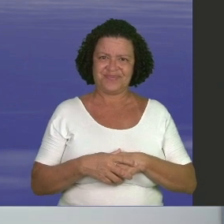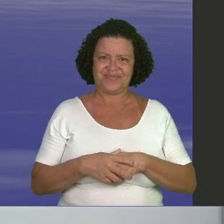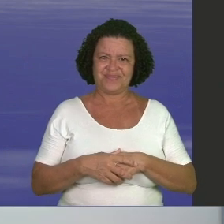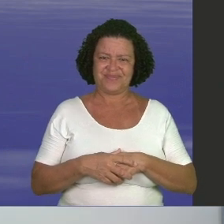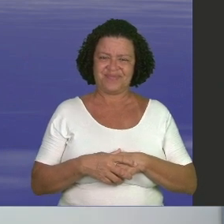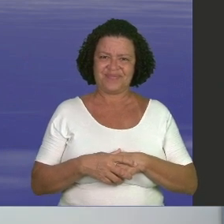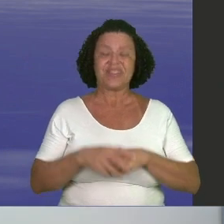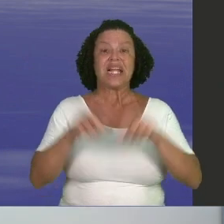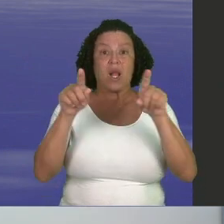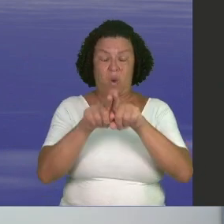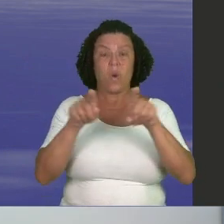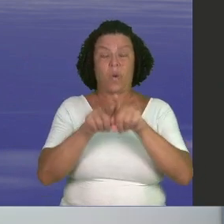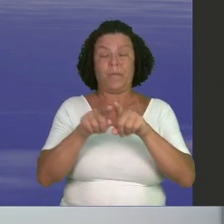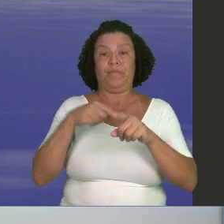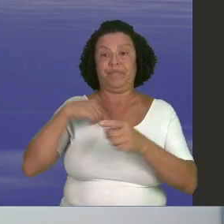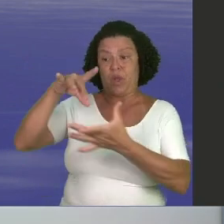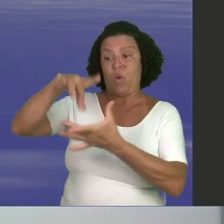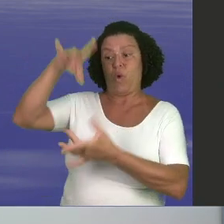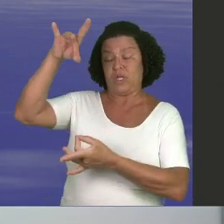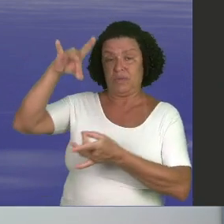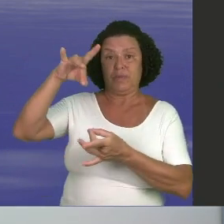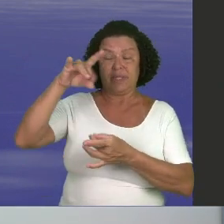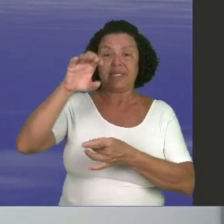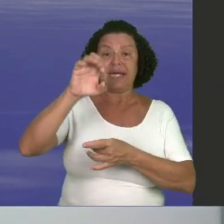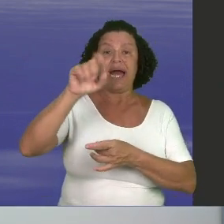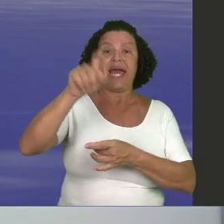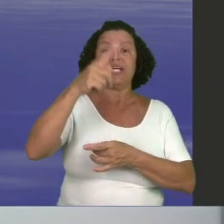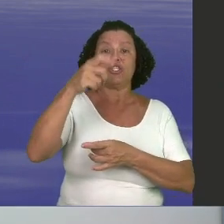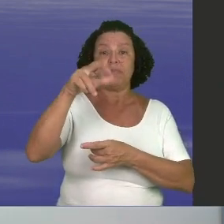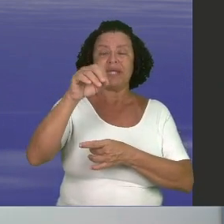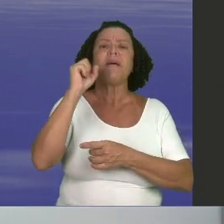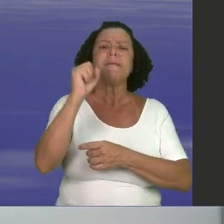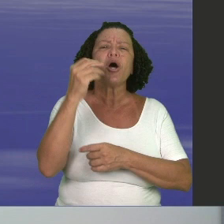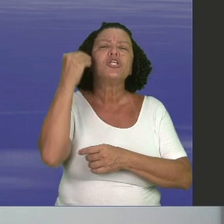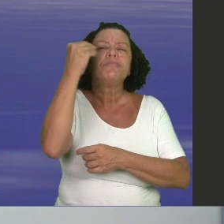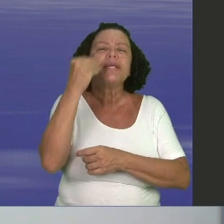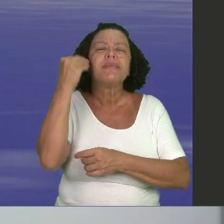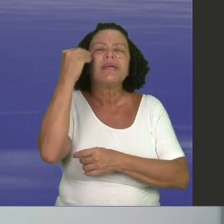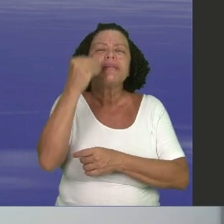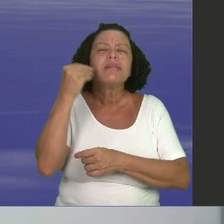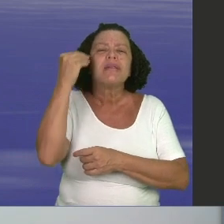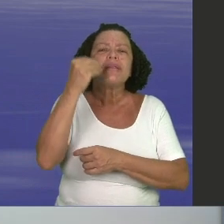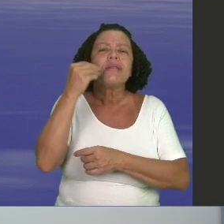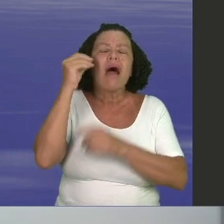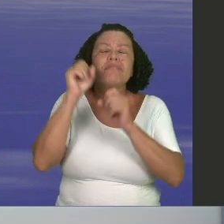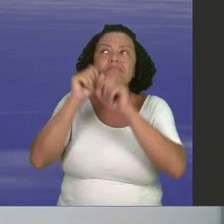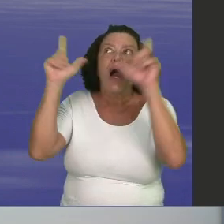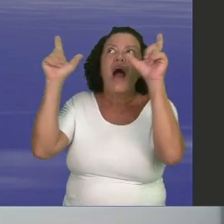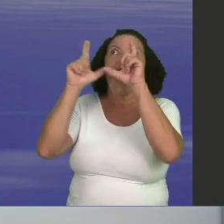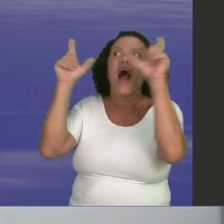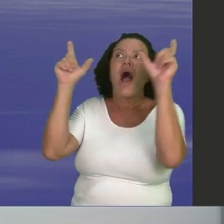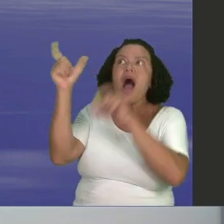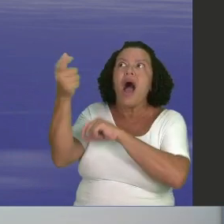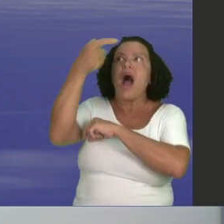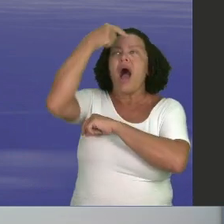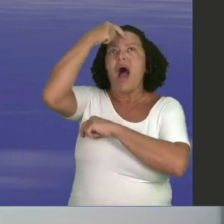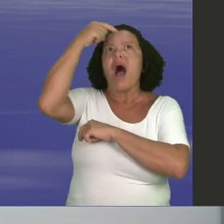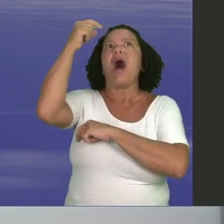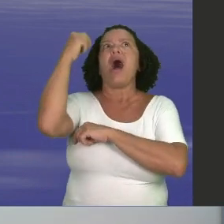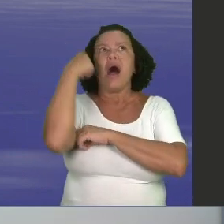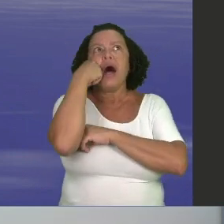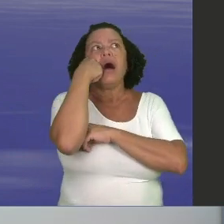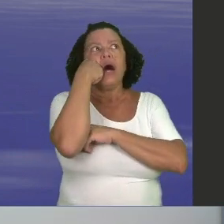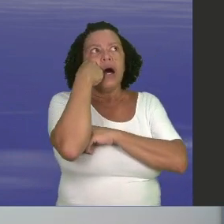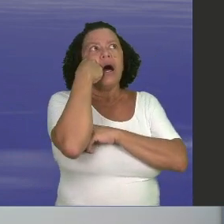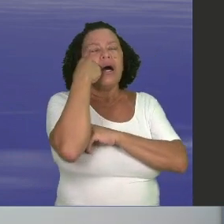Da mesma forma, um espírito em expiação pode experimentar um despertamento da consciência, dispondo-se a